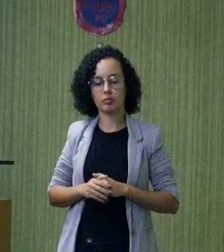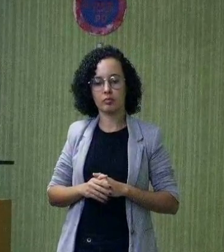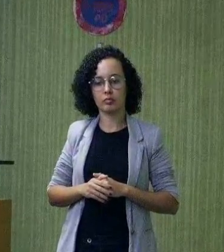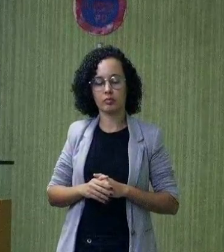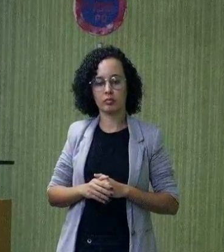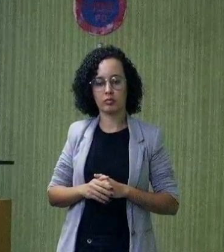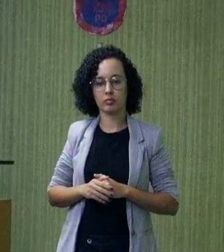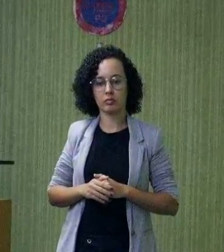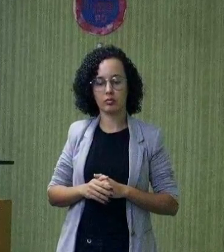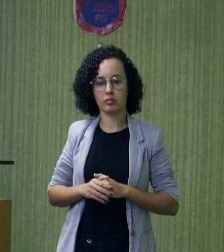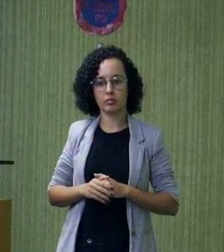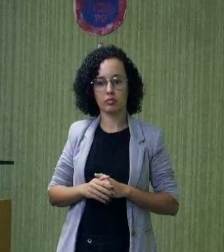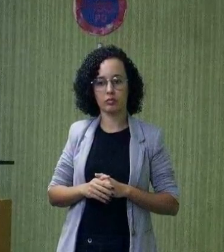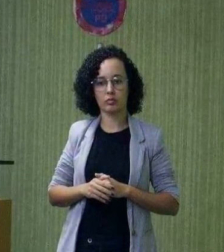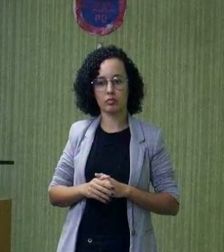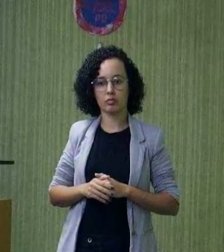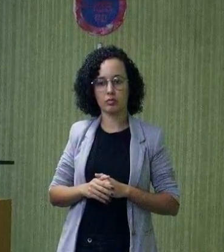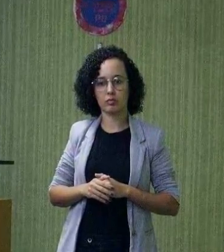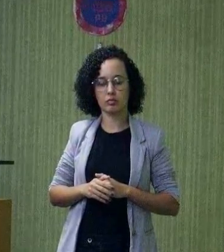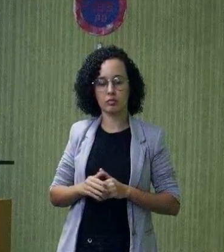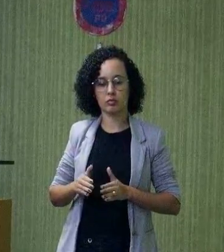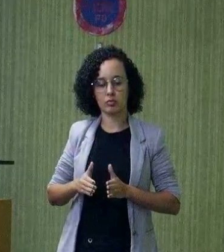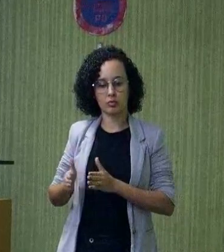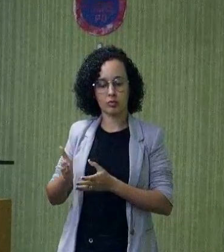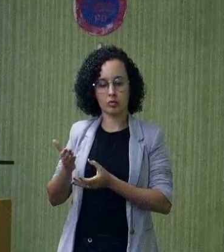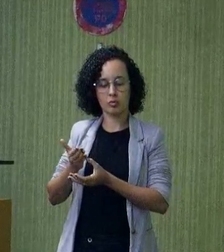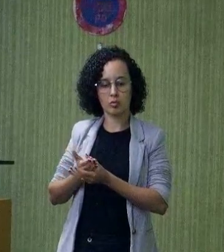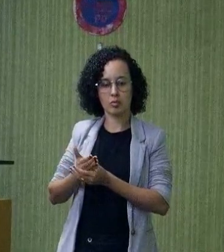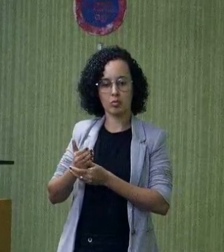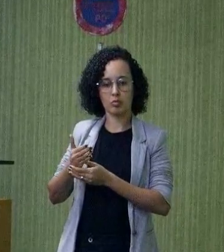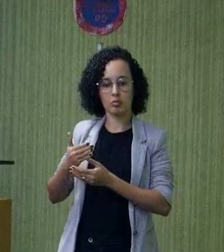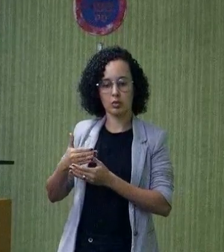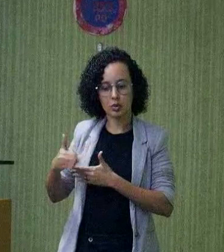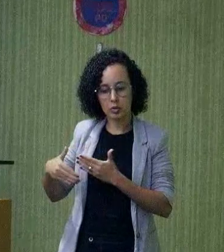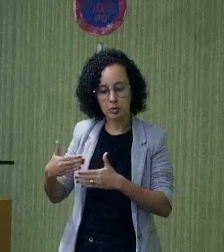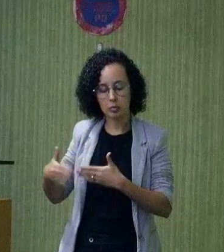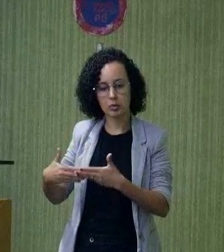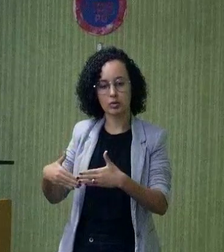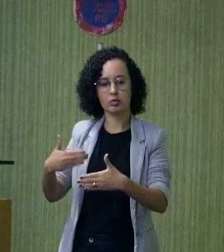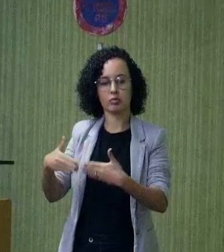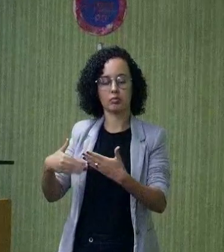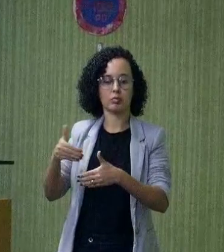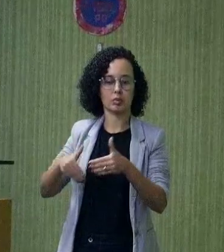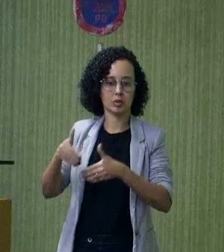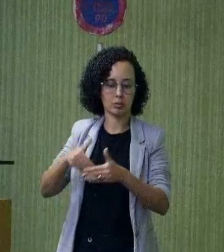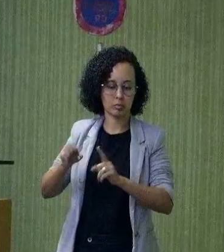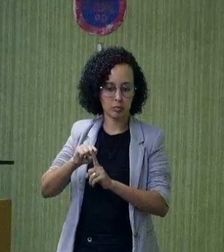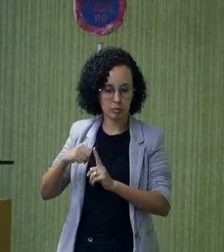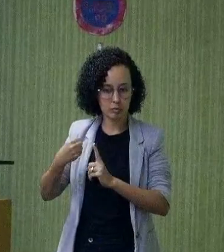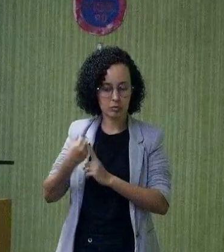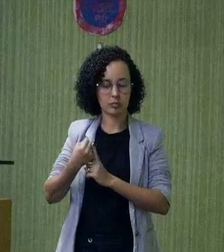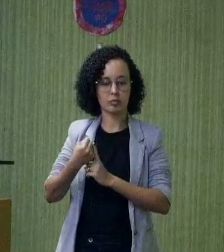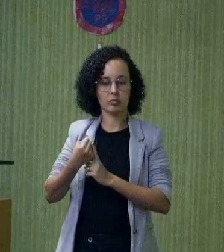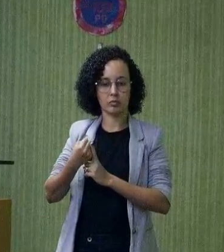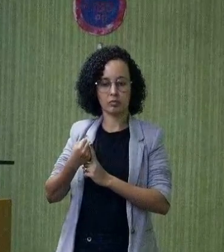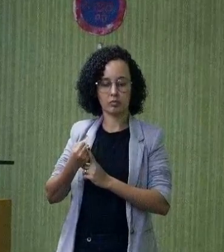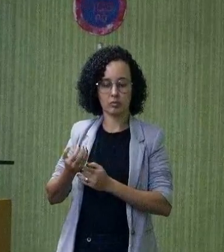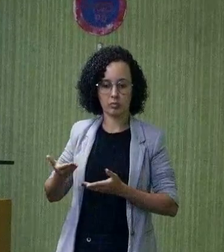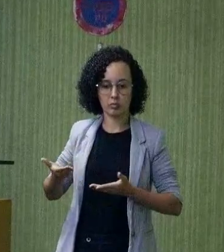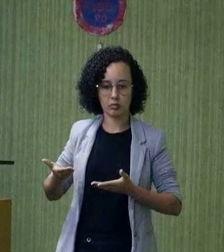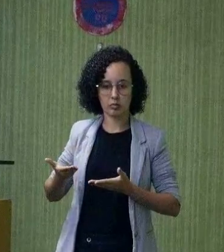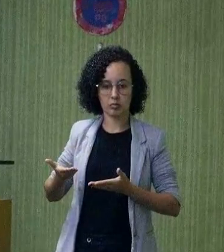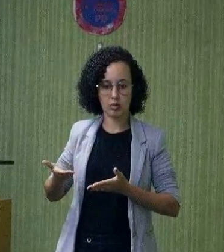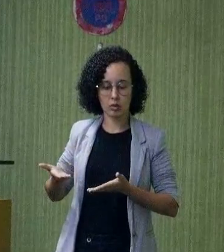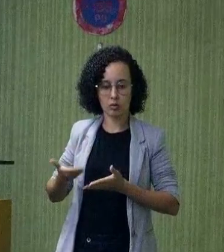lado da do processo de participação social né a o fórum nacional de educação como instituído pela atual lei